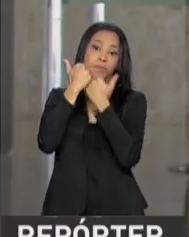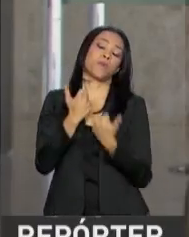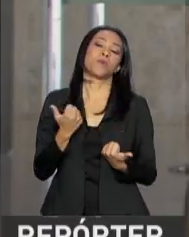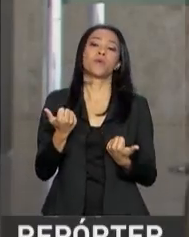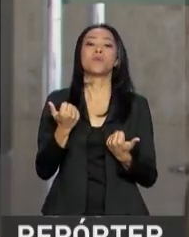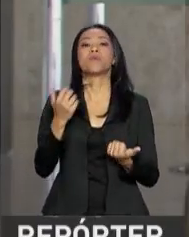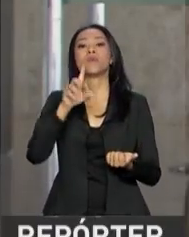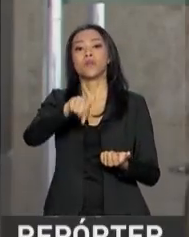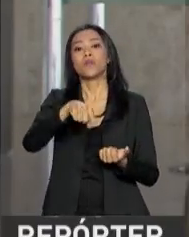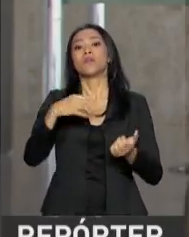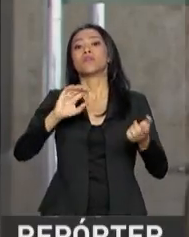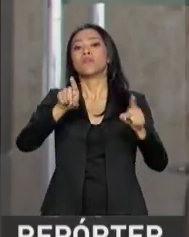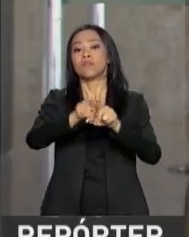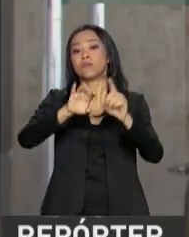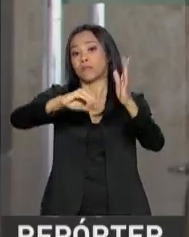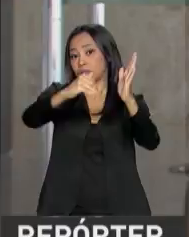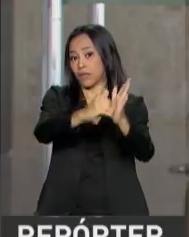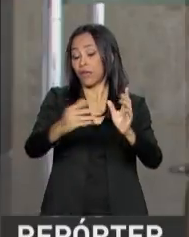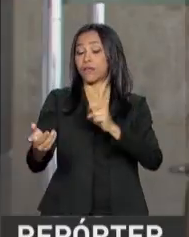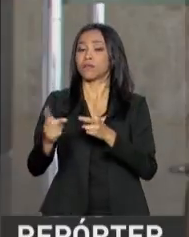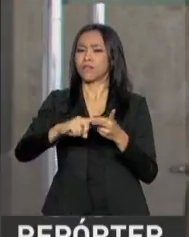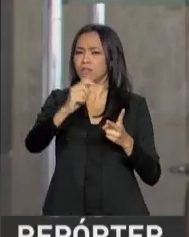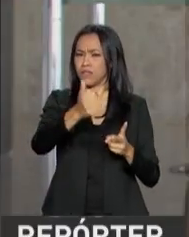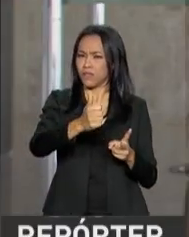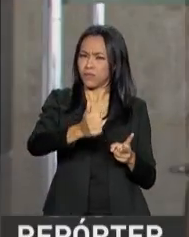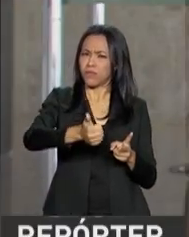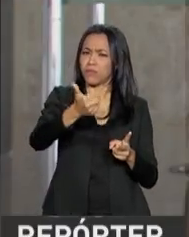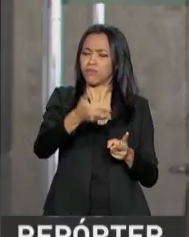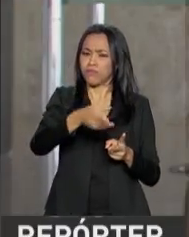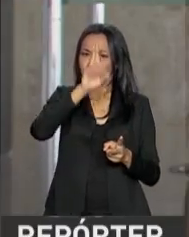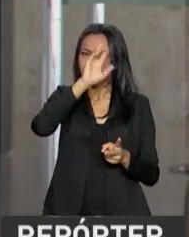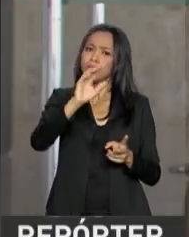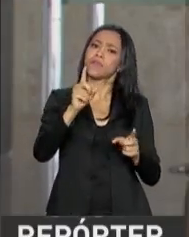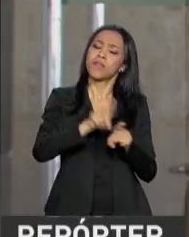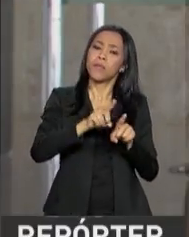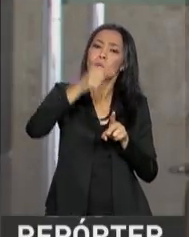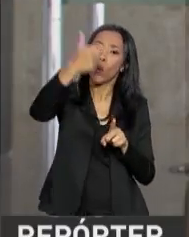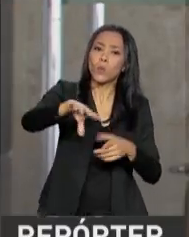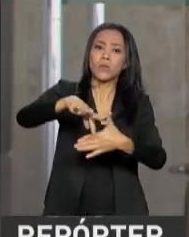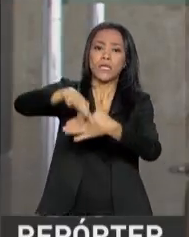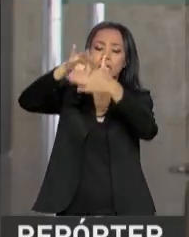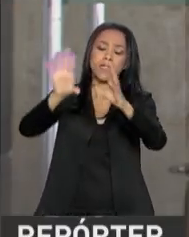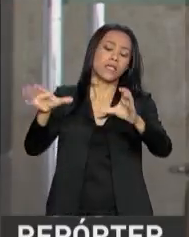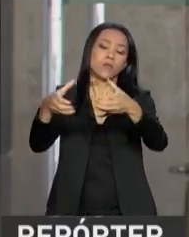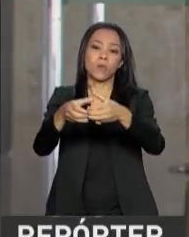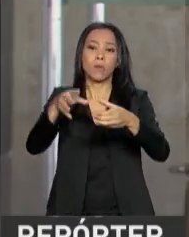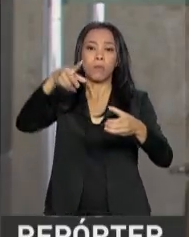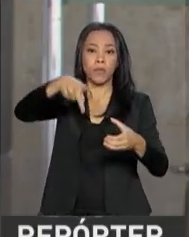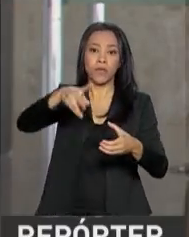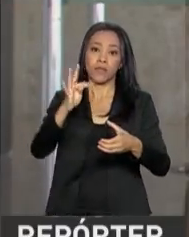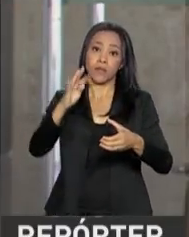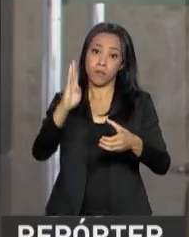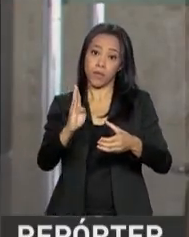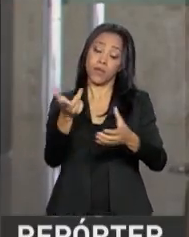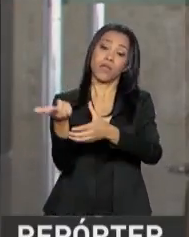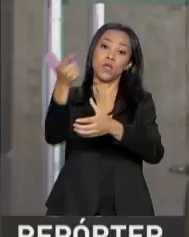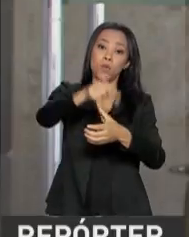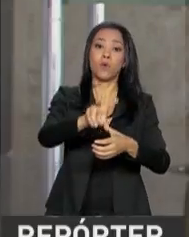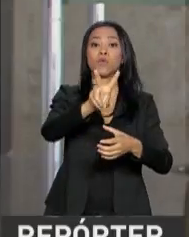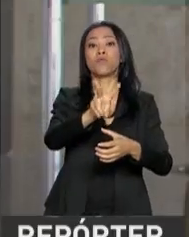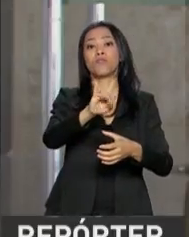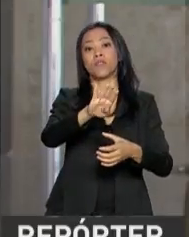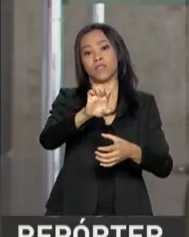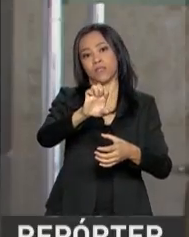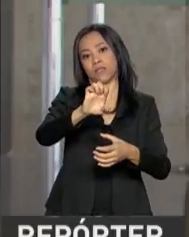tarde o presidente recebe os deputados federais jovair arantes líder do ptb e nelson marquezelli vice líder do